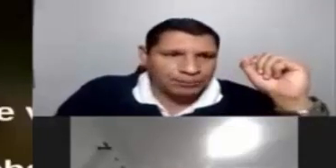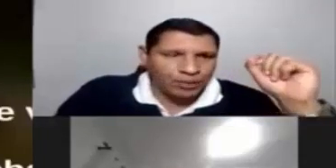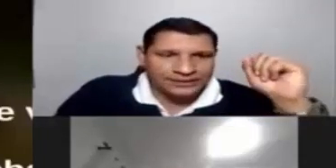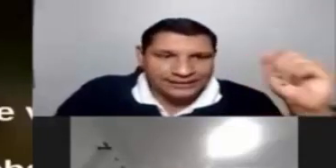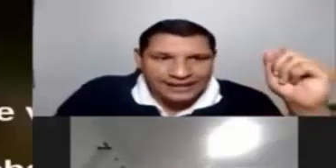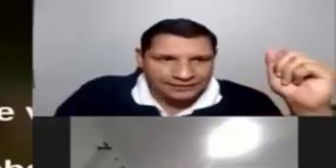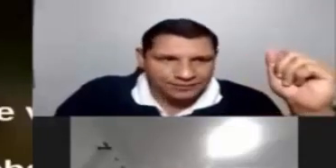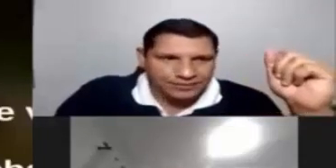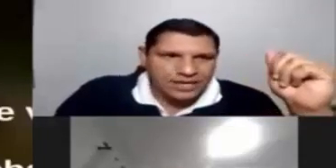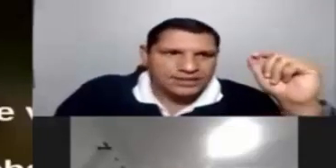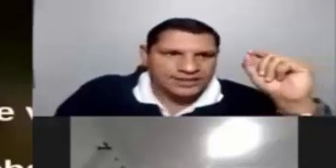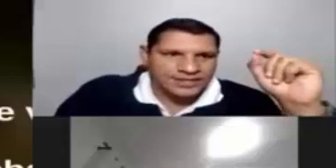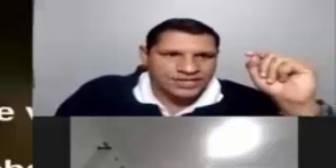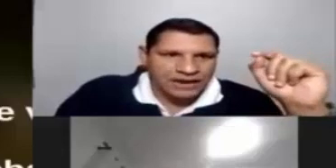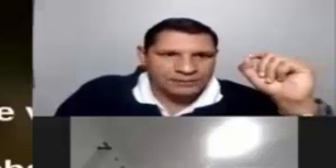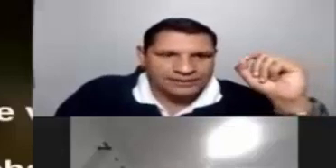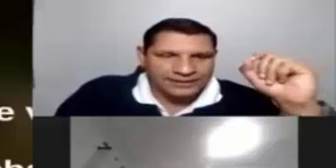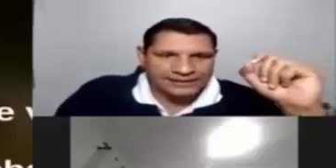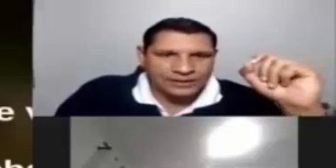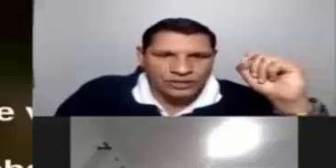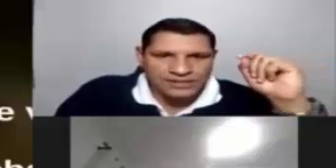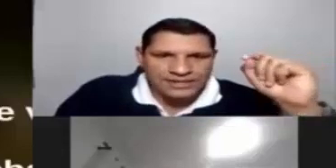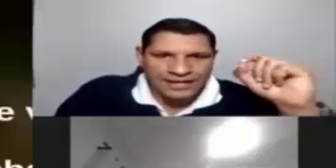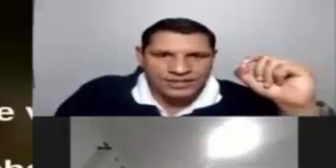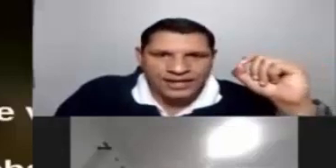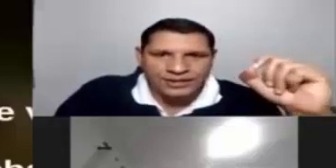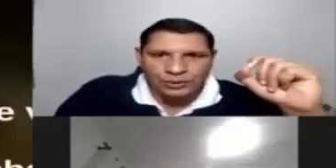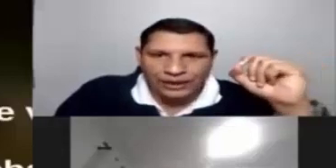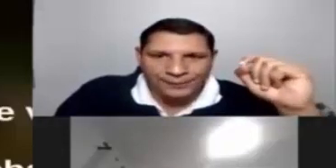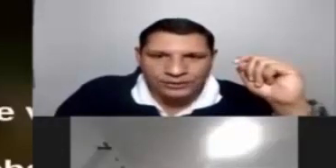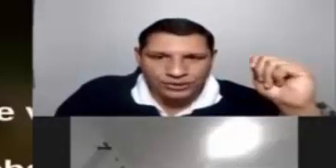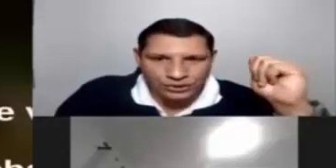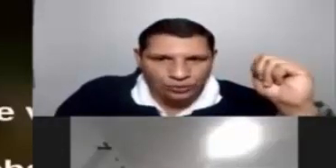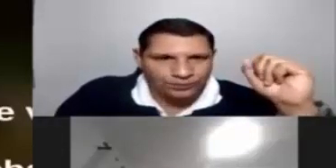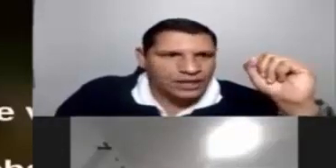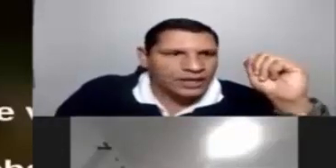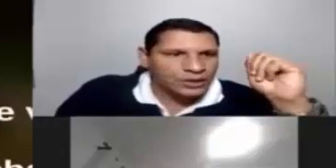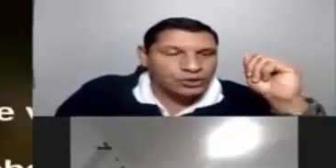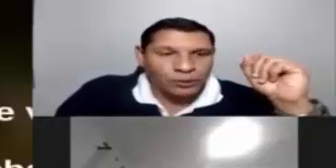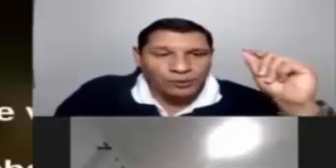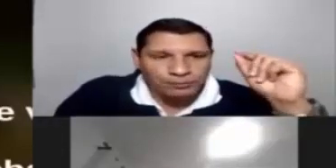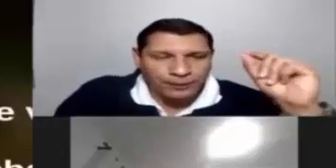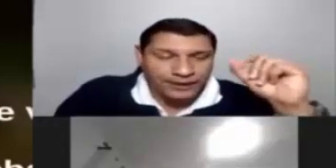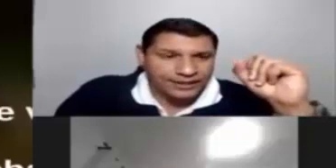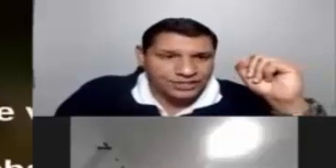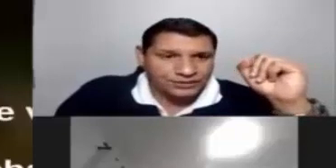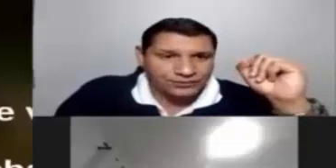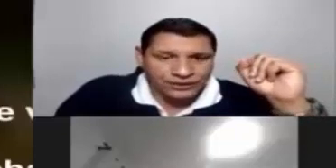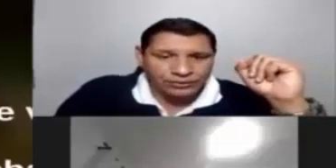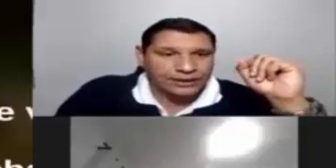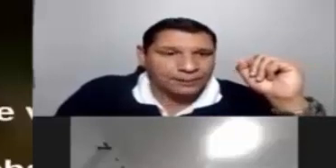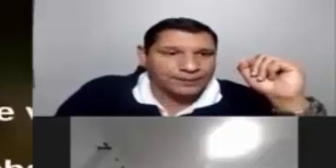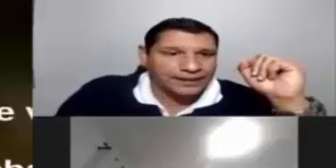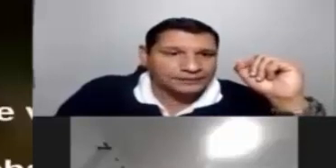chagas à porta daquele e desejava alimentar-se com as migalhas que caíam da mesa do rico. E os próprios pucães